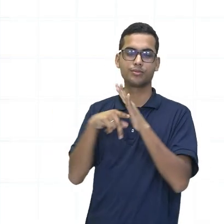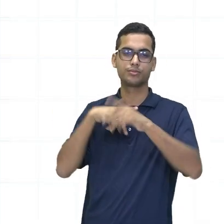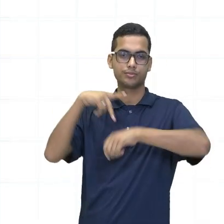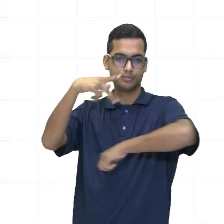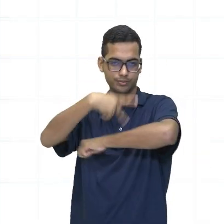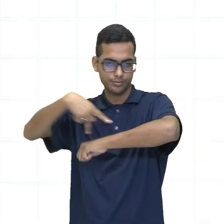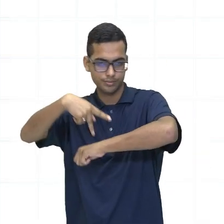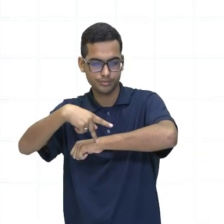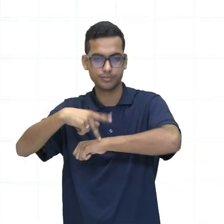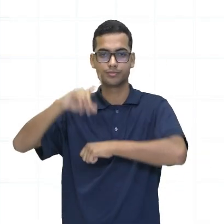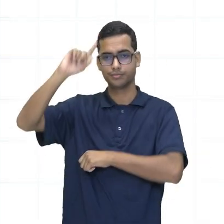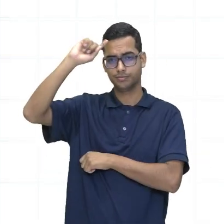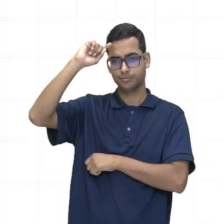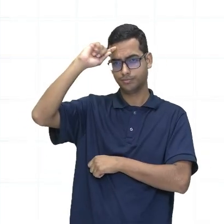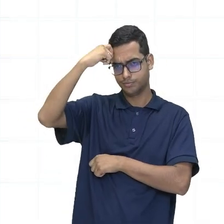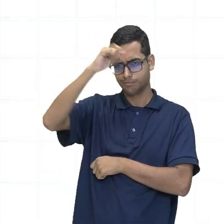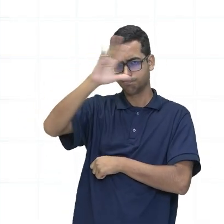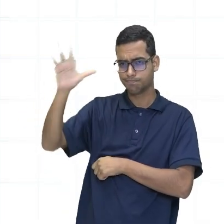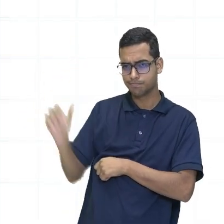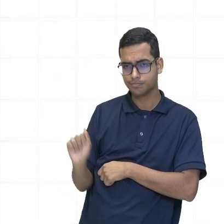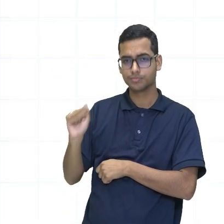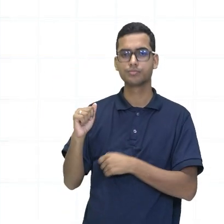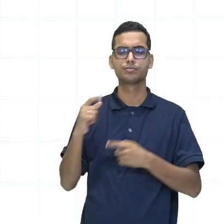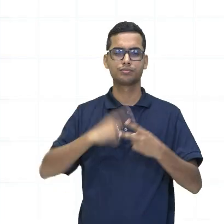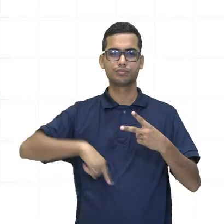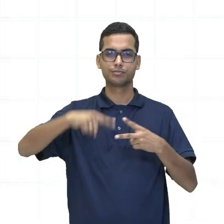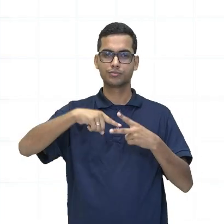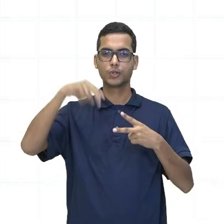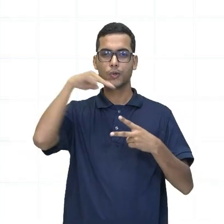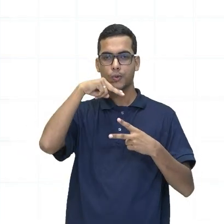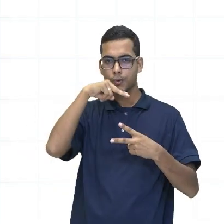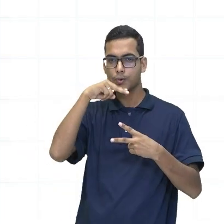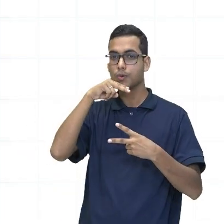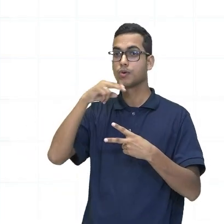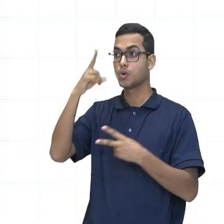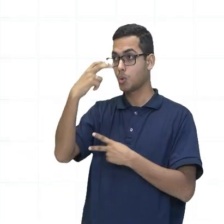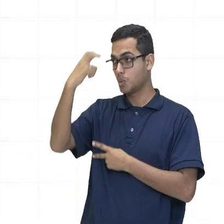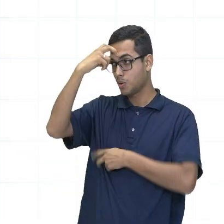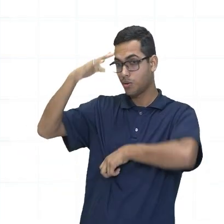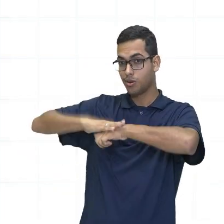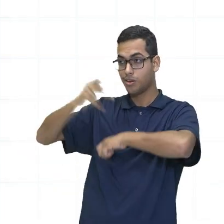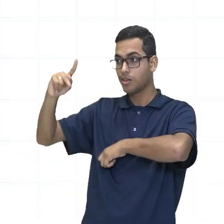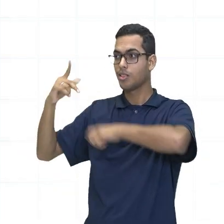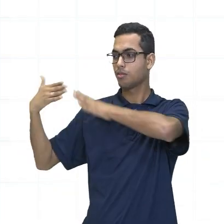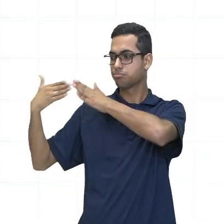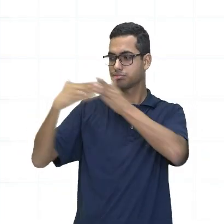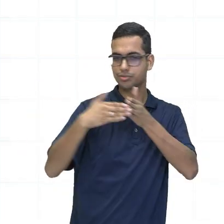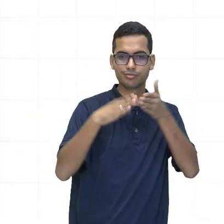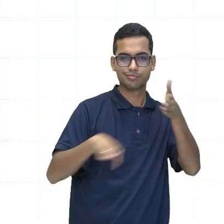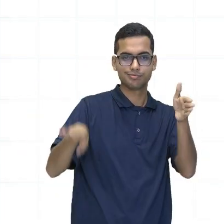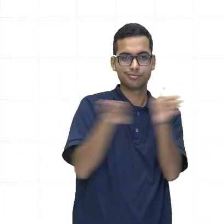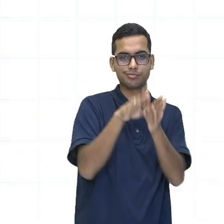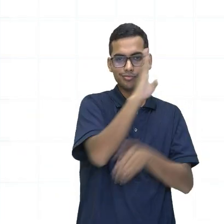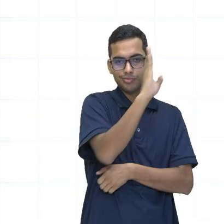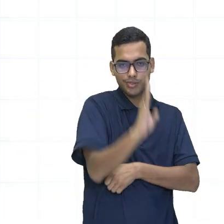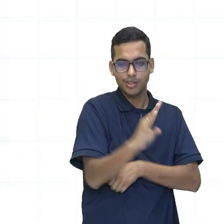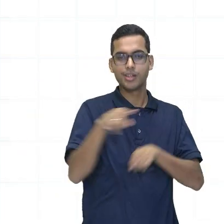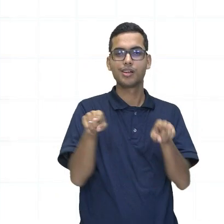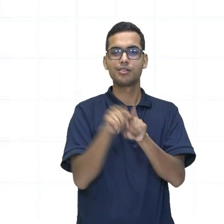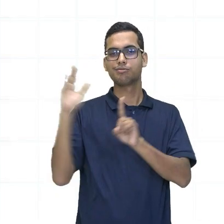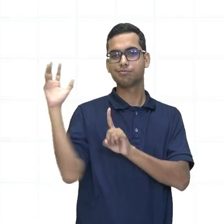lá da Nigéria, do continente africano, trouxeram suas tradições, e hoje em dia nós